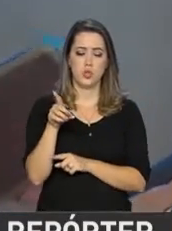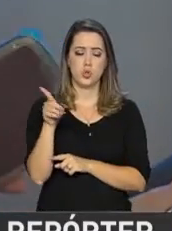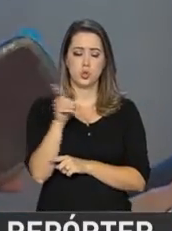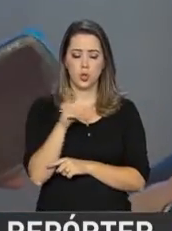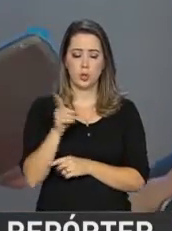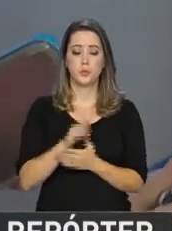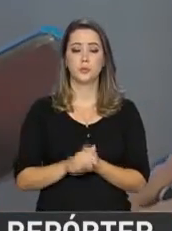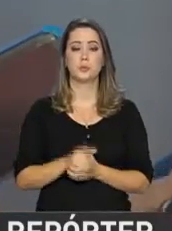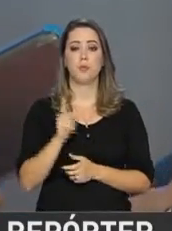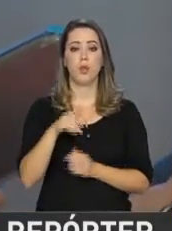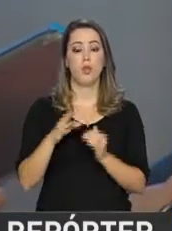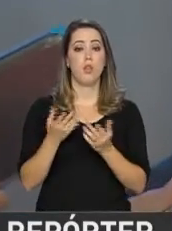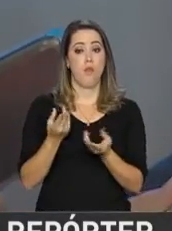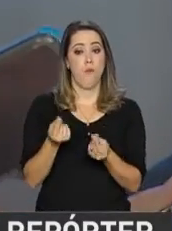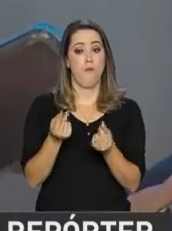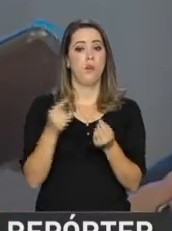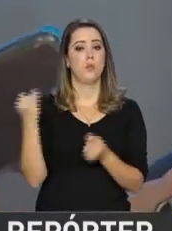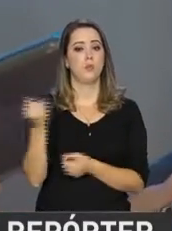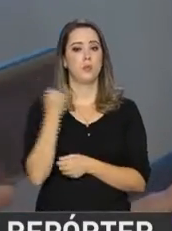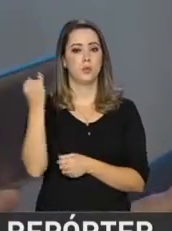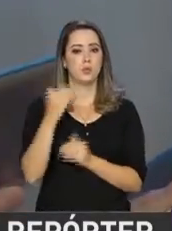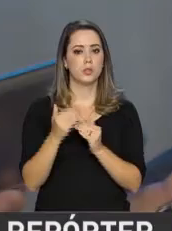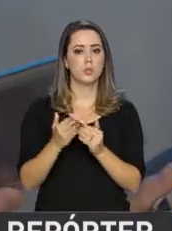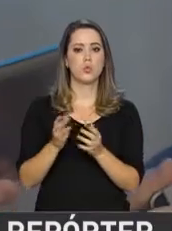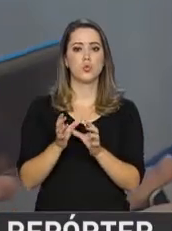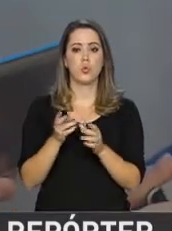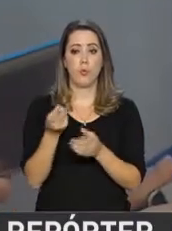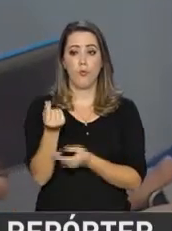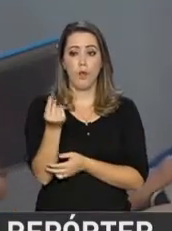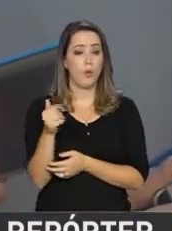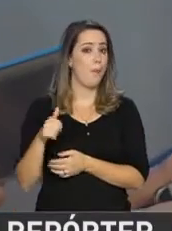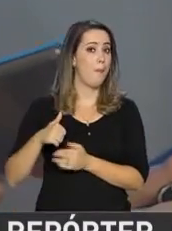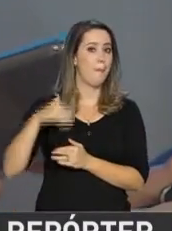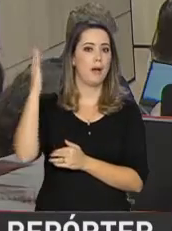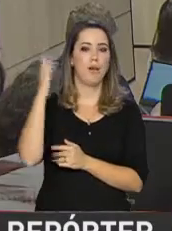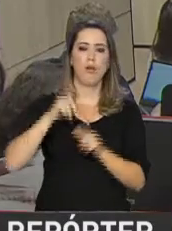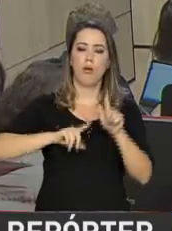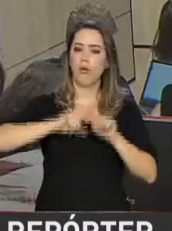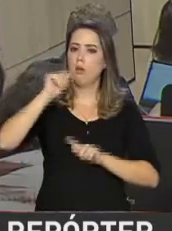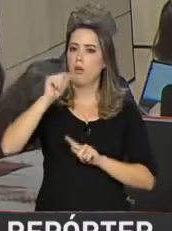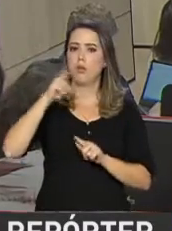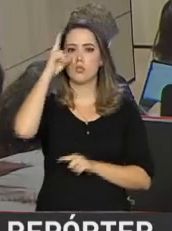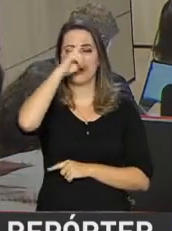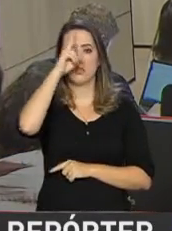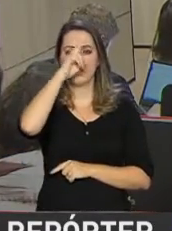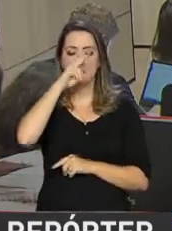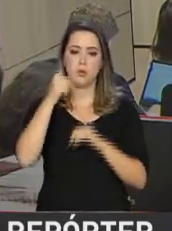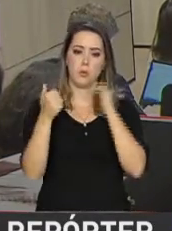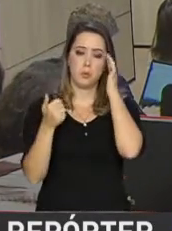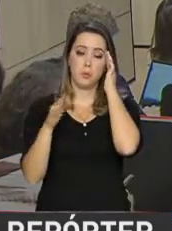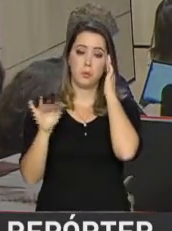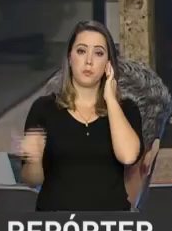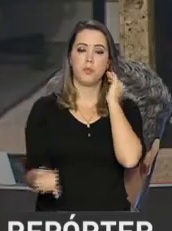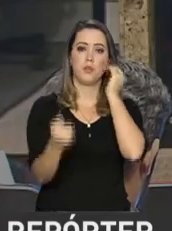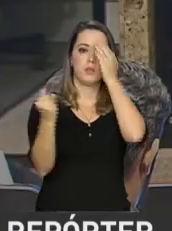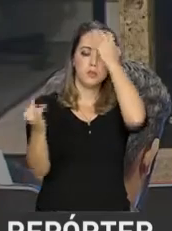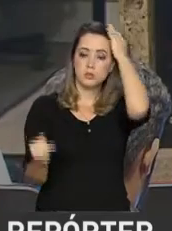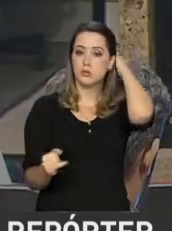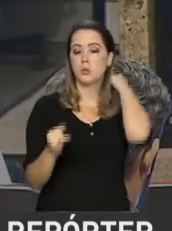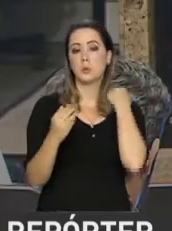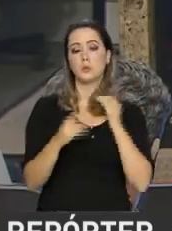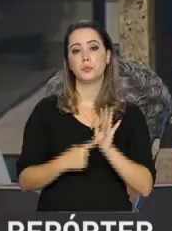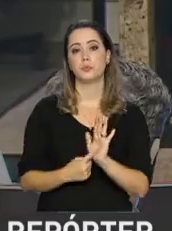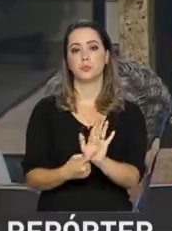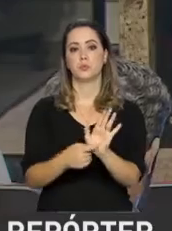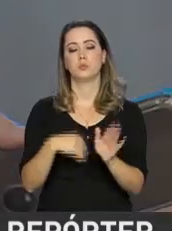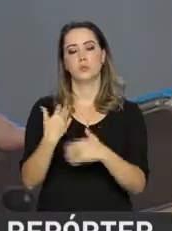superávit expressivo, é o maior desde 2006 e o segundo maior da série histórica. O resultado do mês de janeiro mantém a tendência